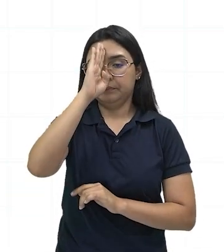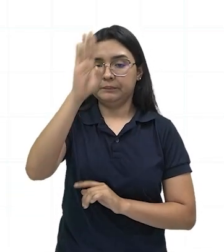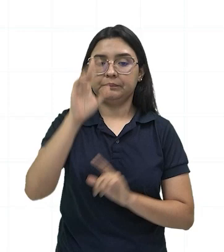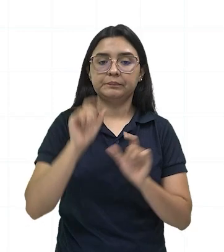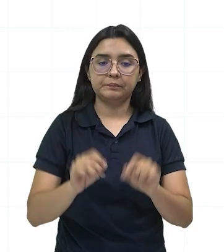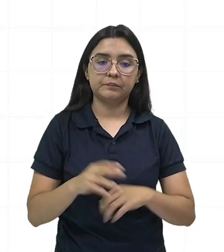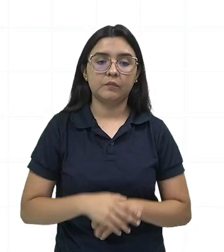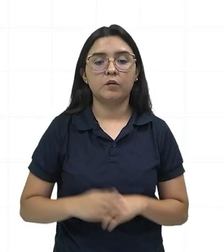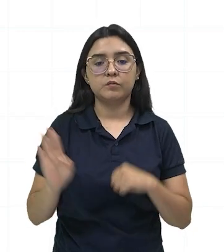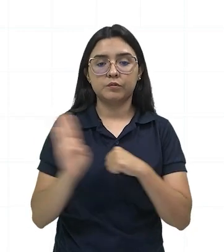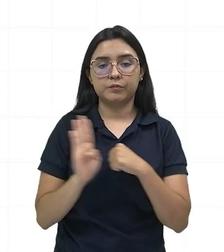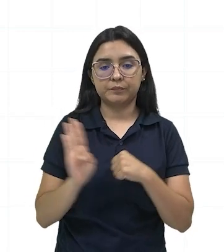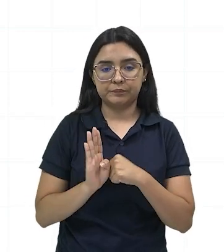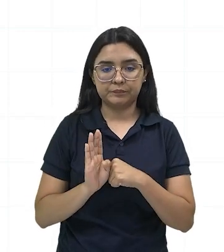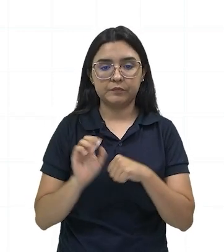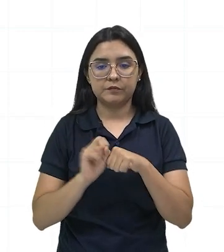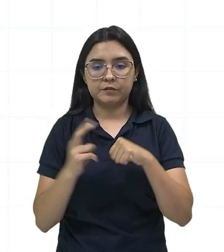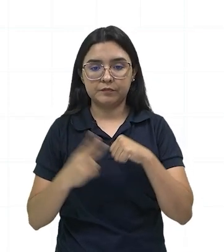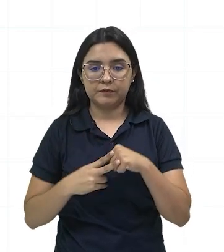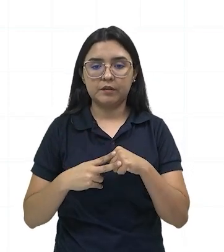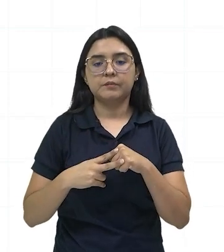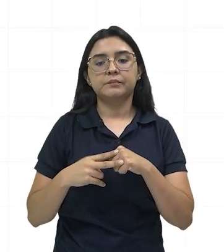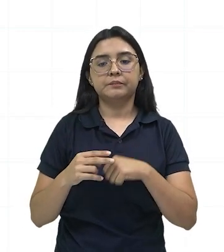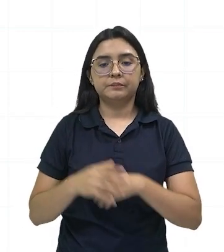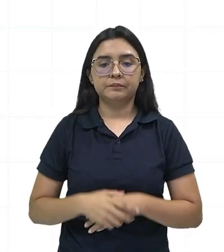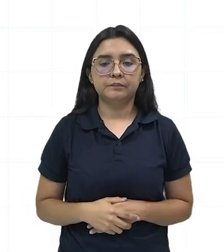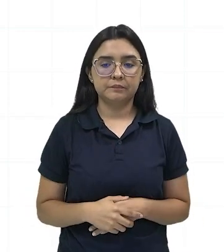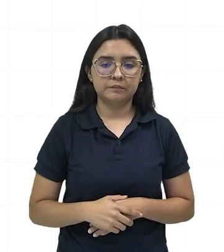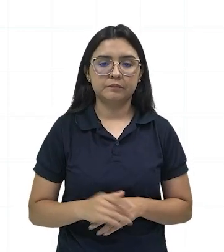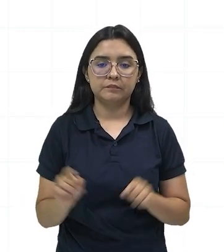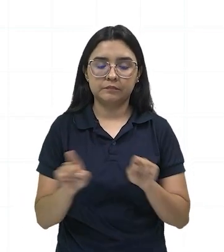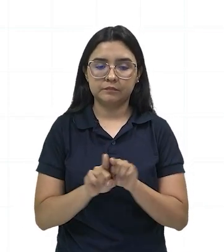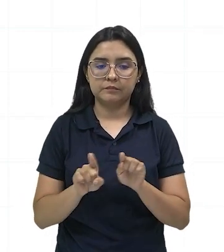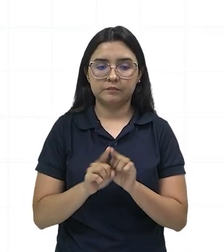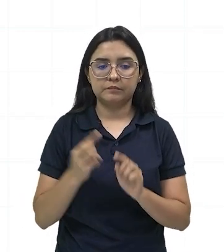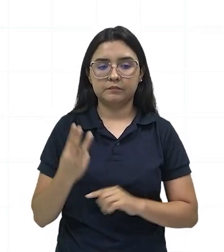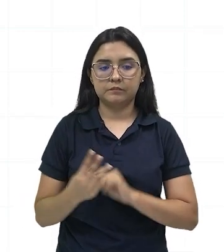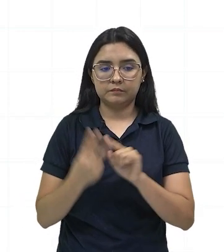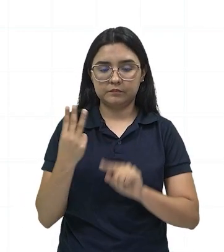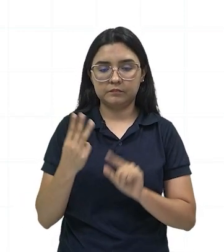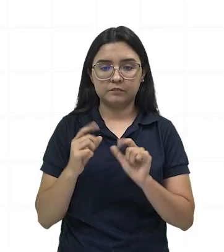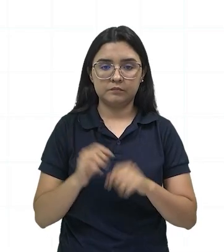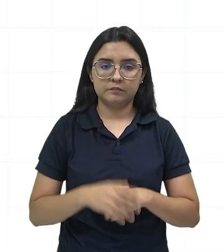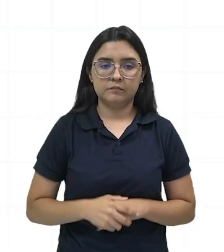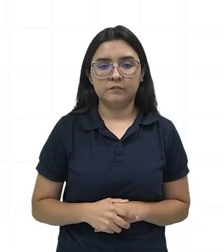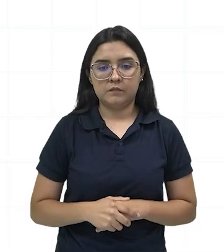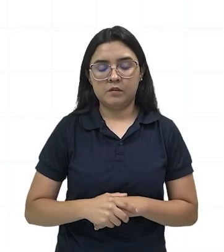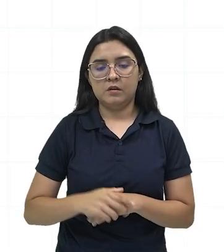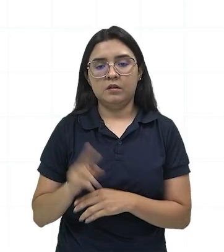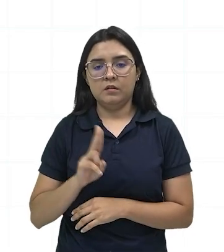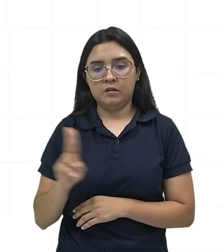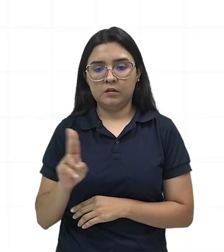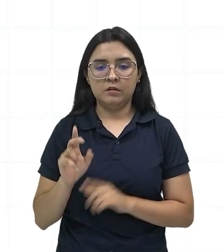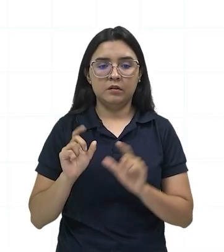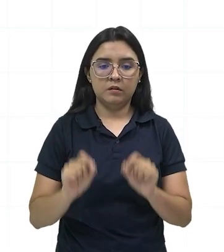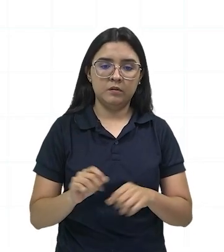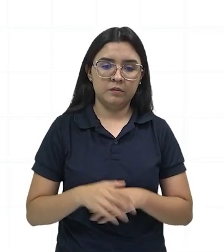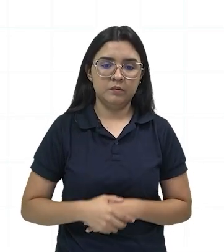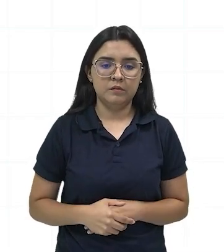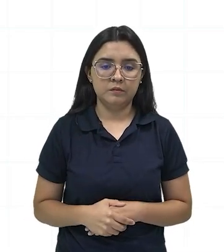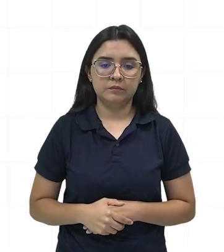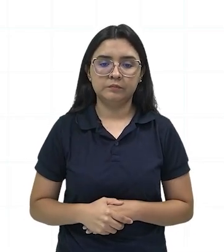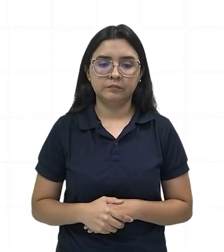principalmente como substantivos, adjetivos, advérbios, e as 3 formas nominais dos verbos em português são o infinitivo,